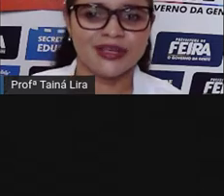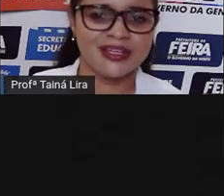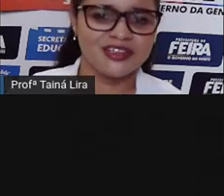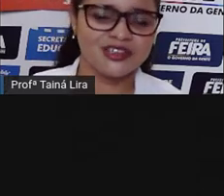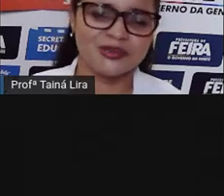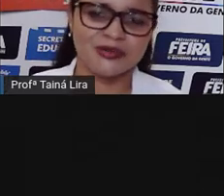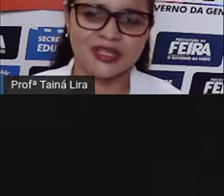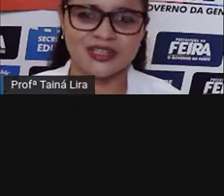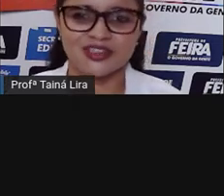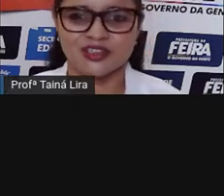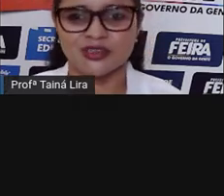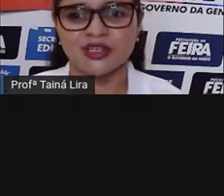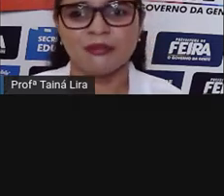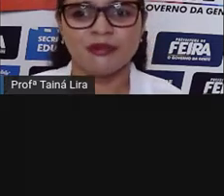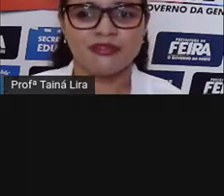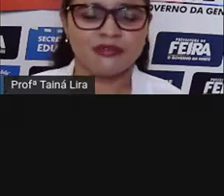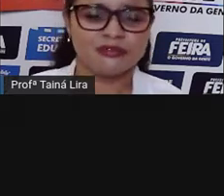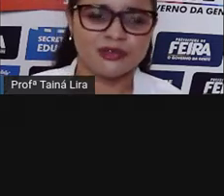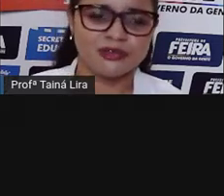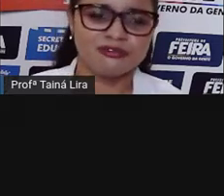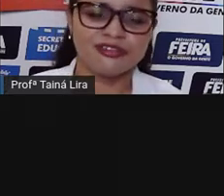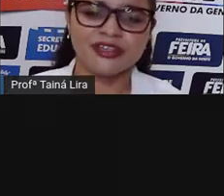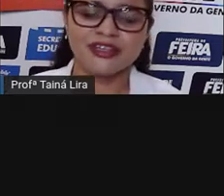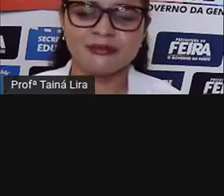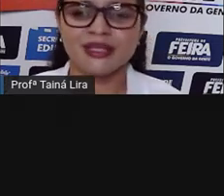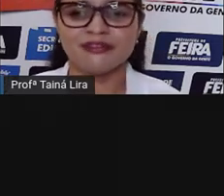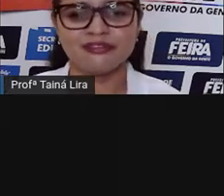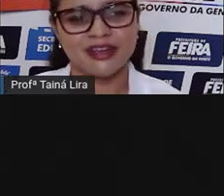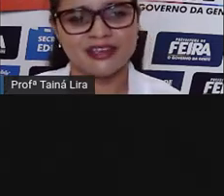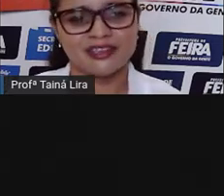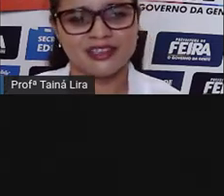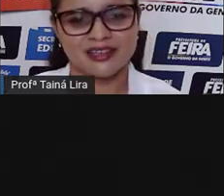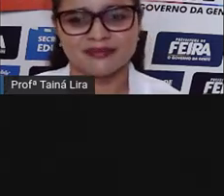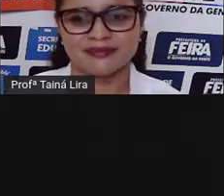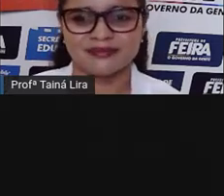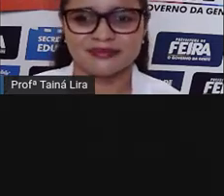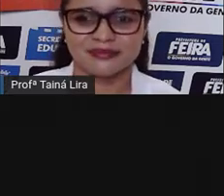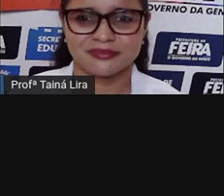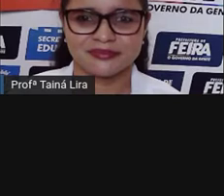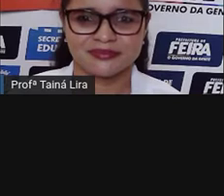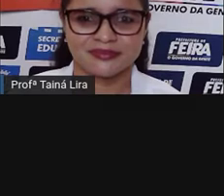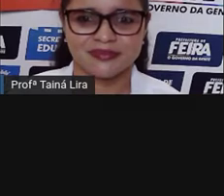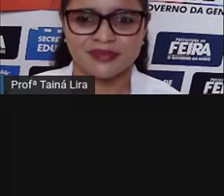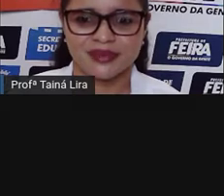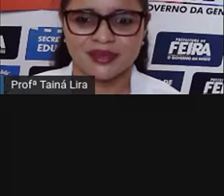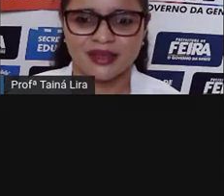o duende duende por favor venha a minha festa